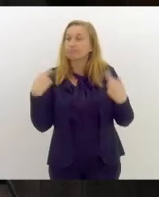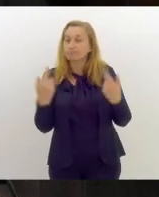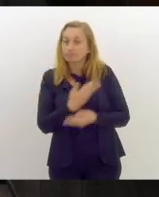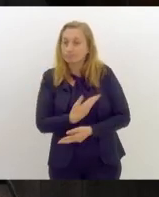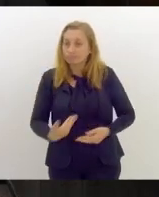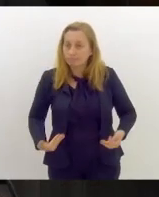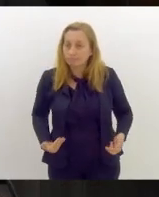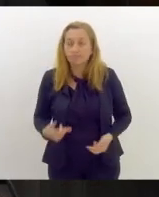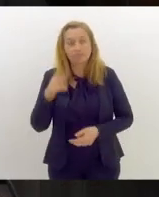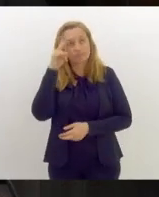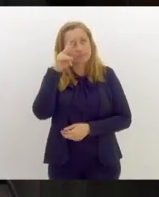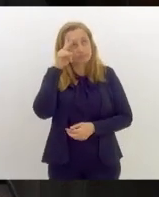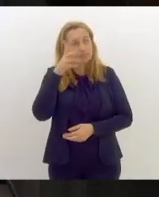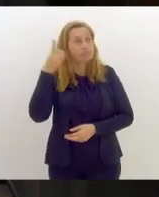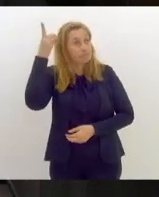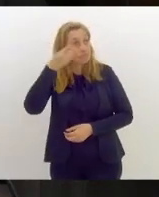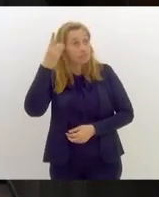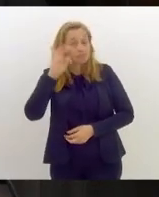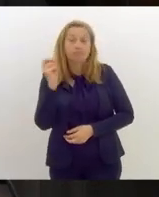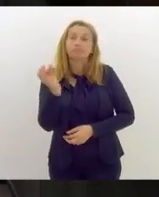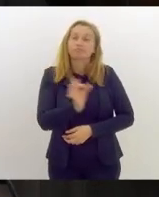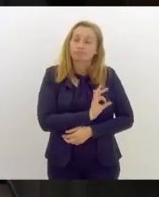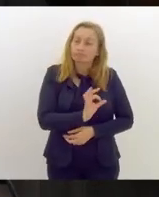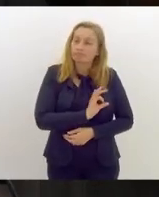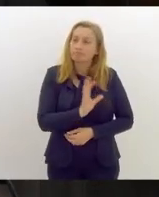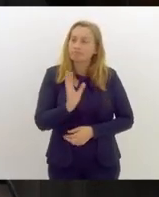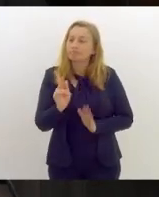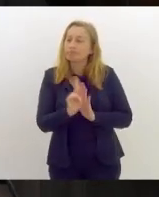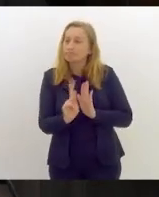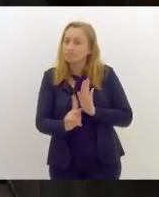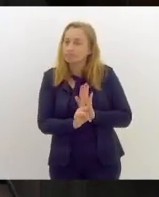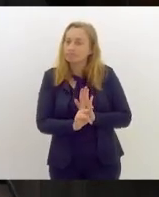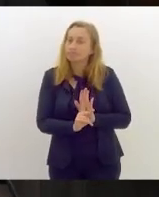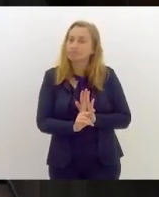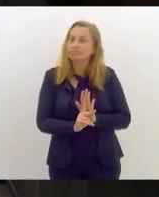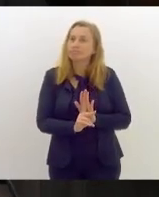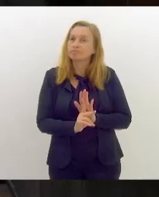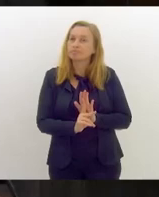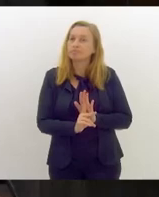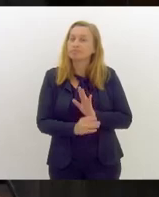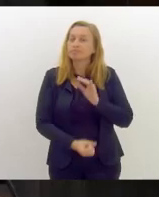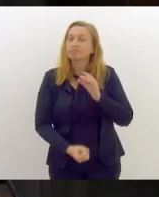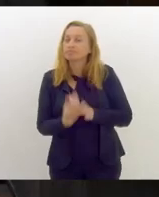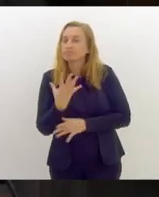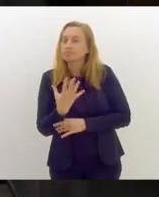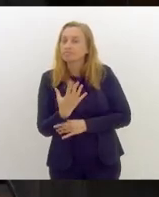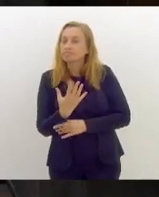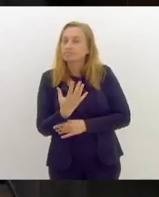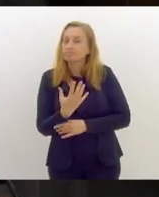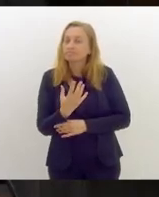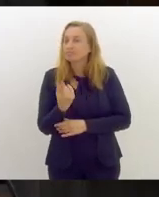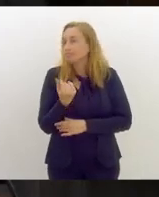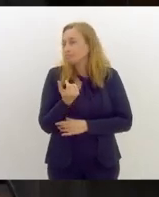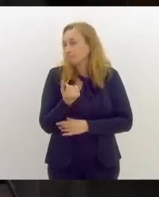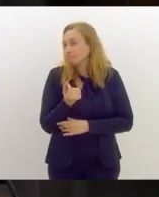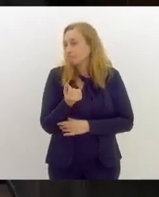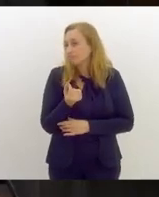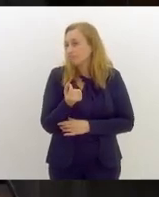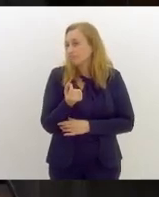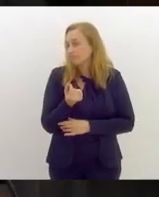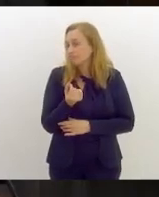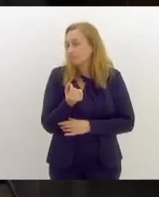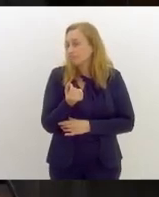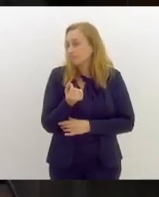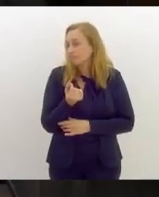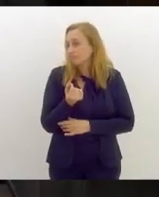pública eu me lembro deputada Marta como nós já tivemos tudo de um projeto tratando da da criação de uma taxa eh eh de